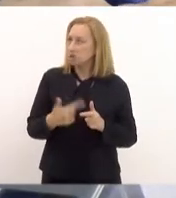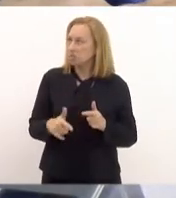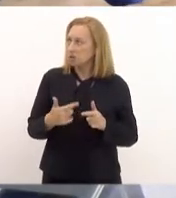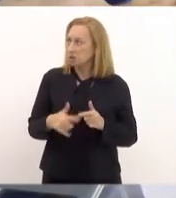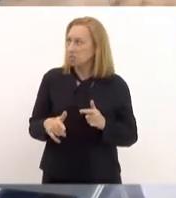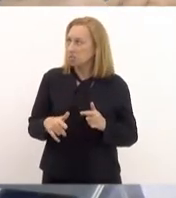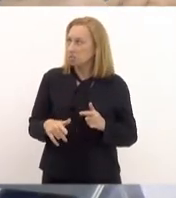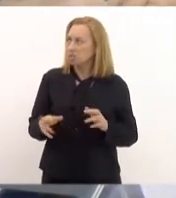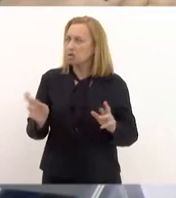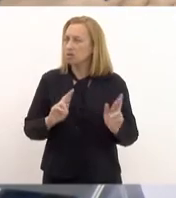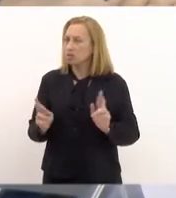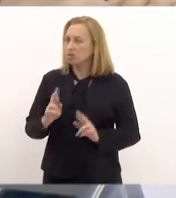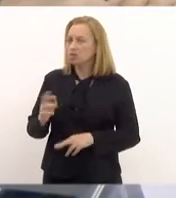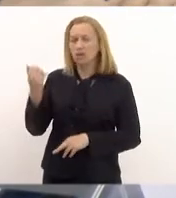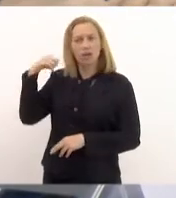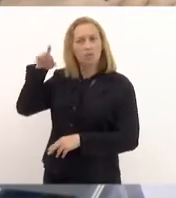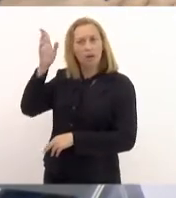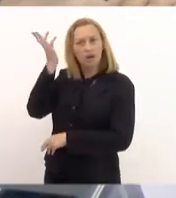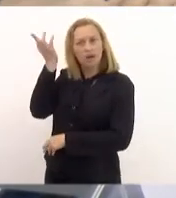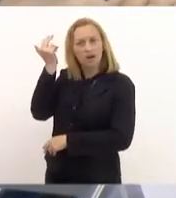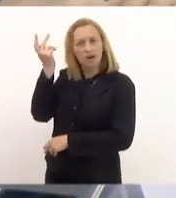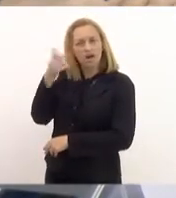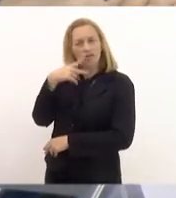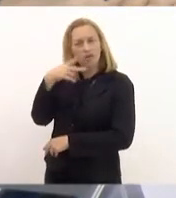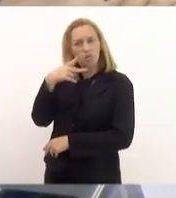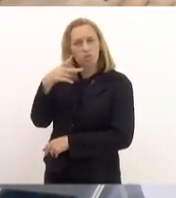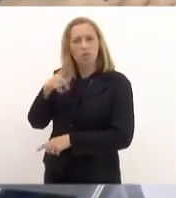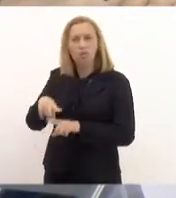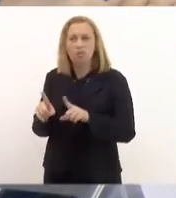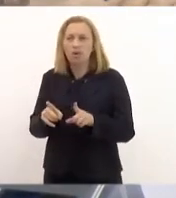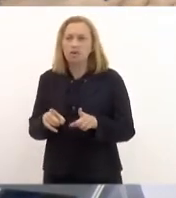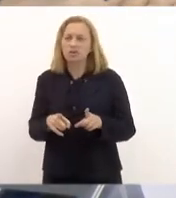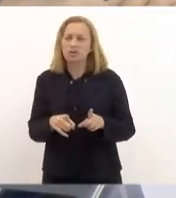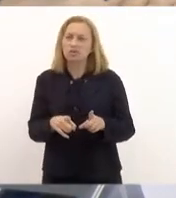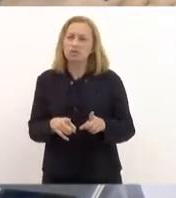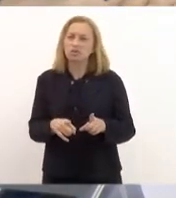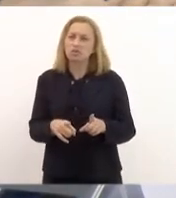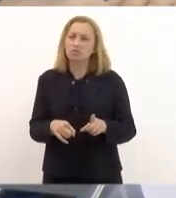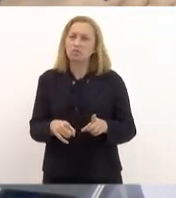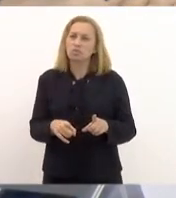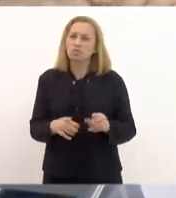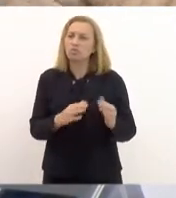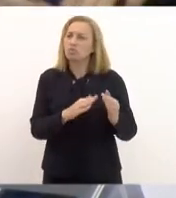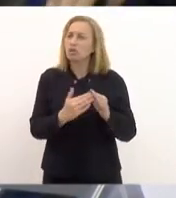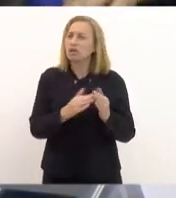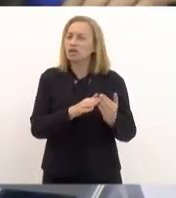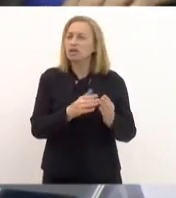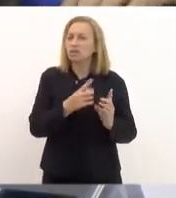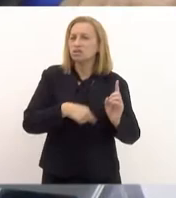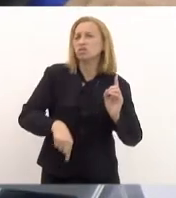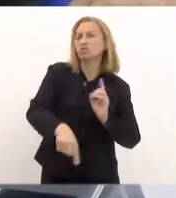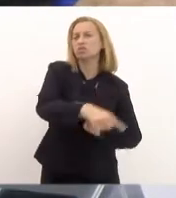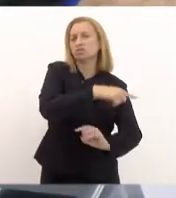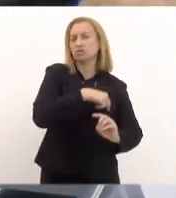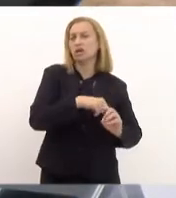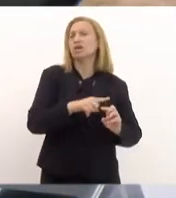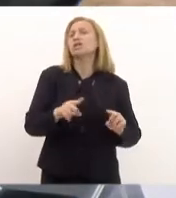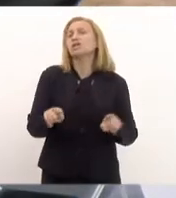que ele mencionou, como ocupação desordenada do uso do solo no entorno da via, como também várias